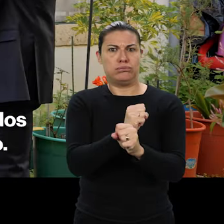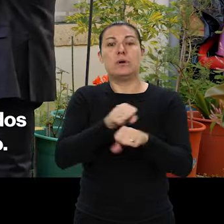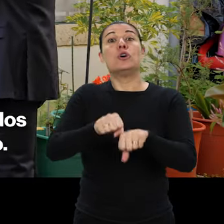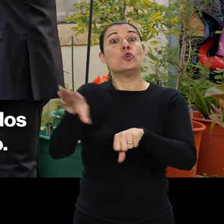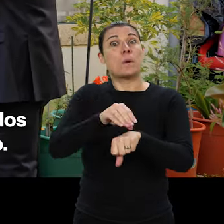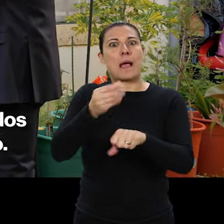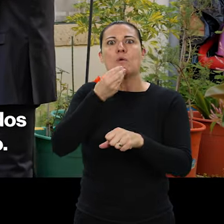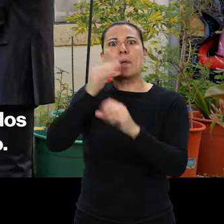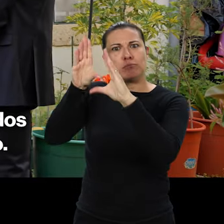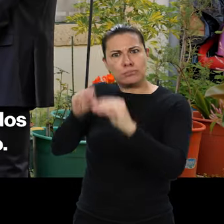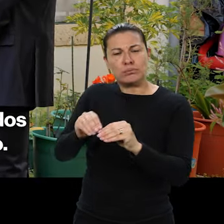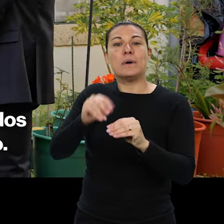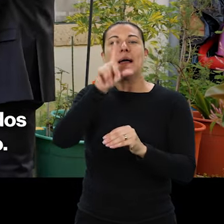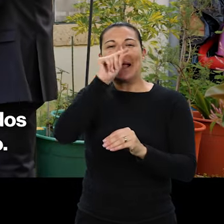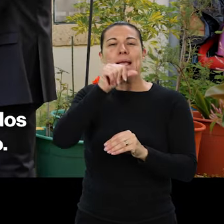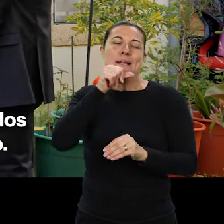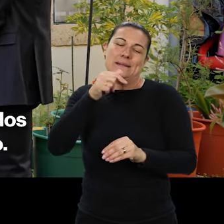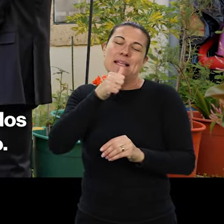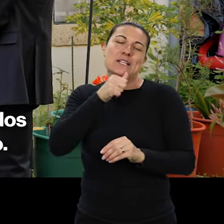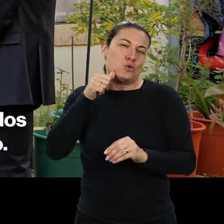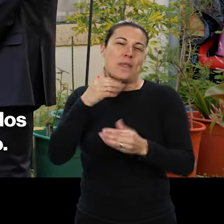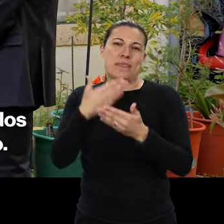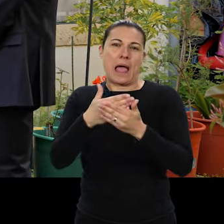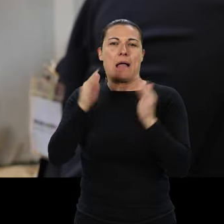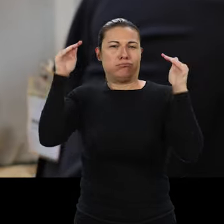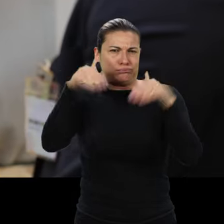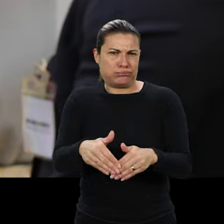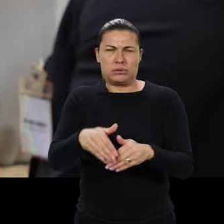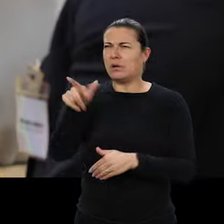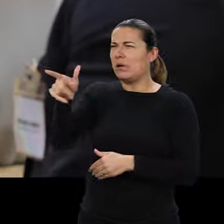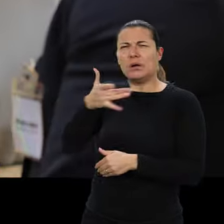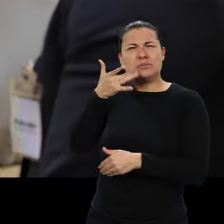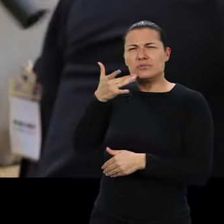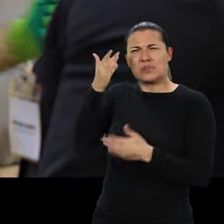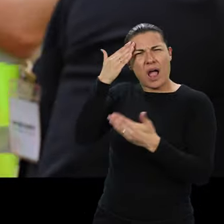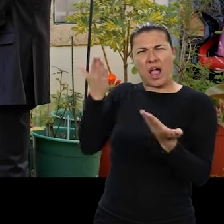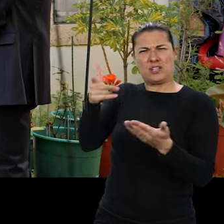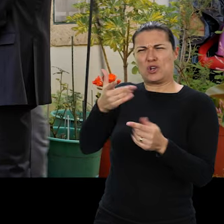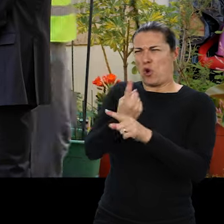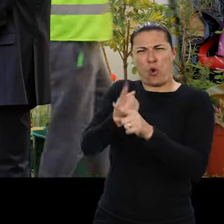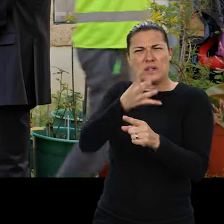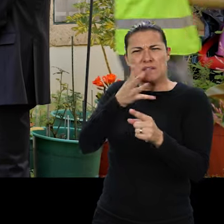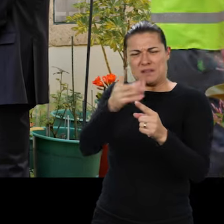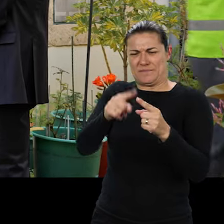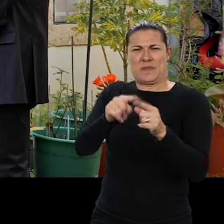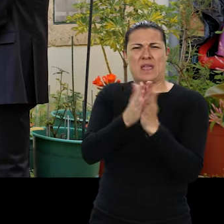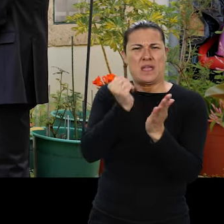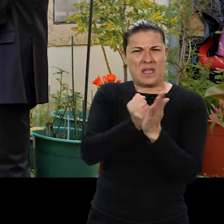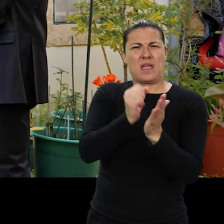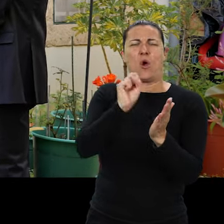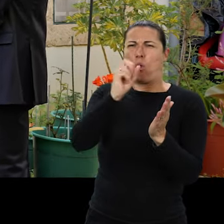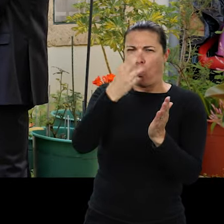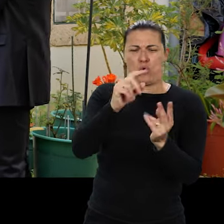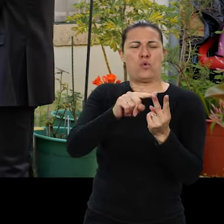os supermercados ficam sem comida, o Twitter vai abaixo. Não acha que está a exagerar? Essas coisas todas que falou,